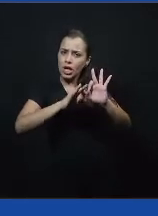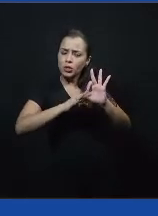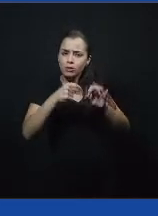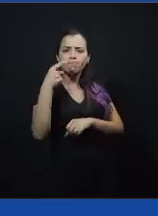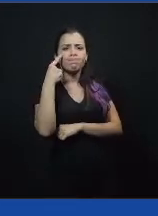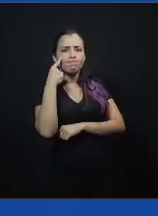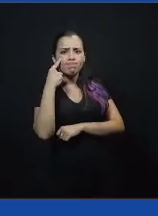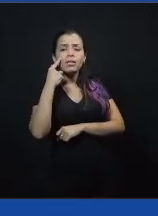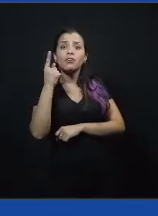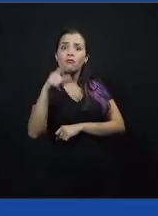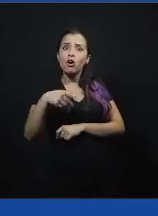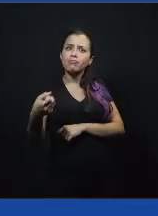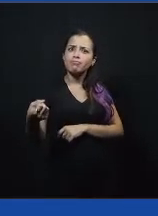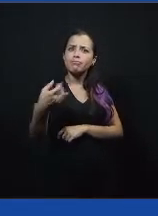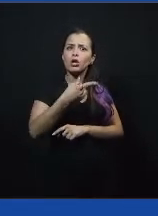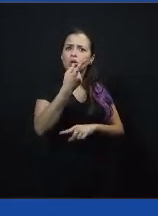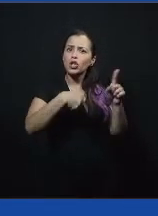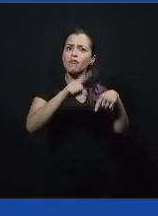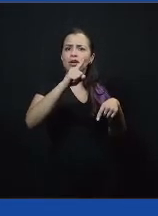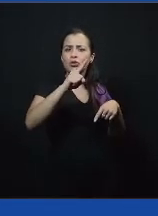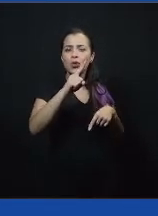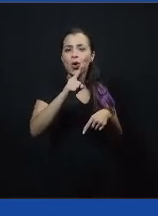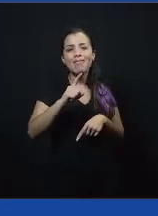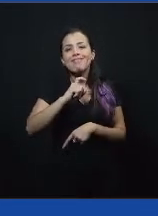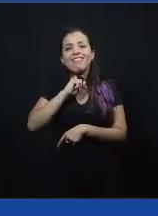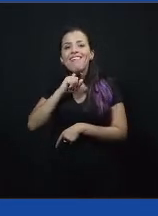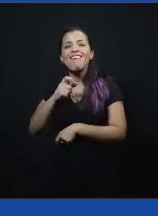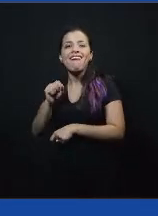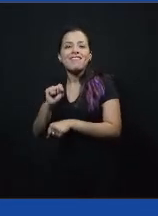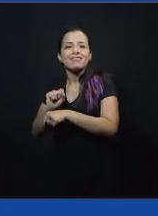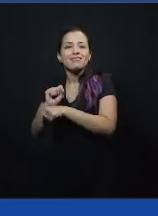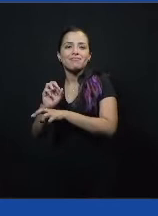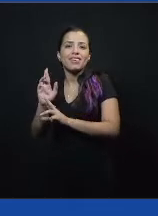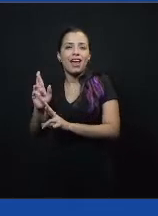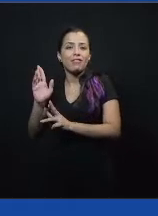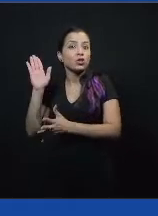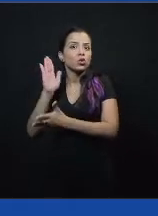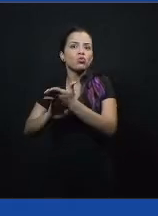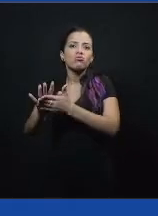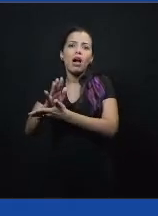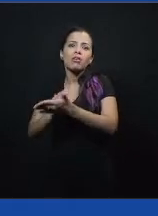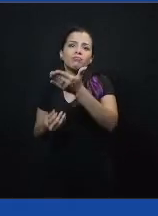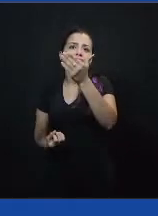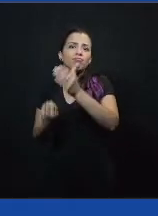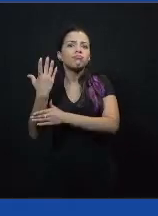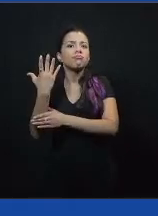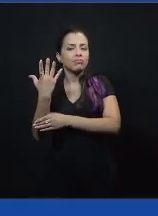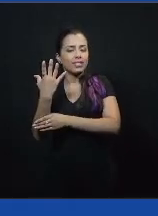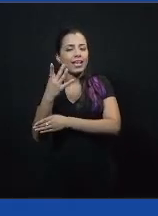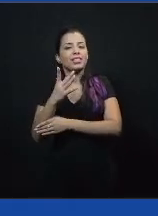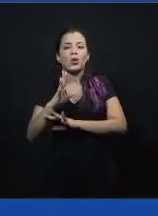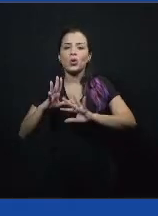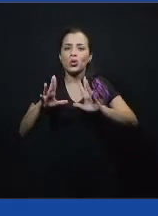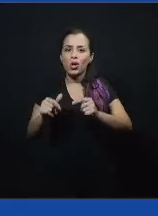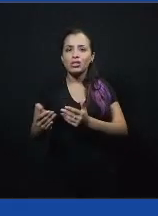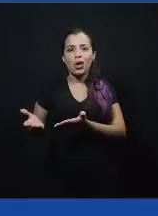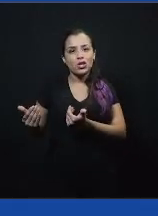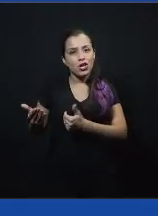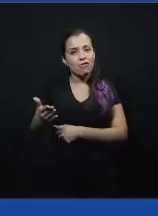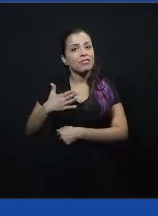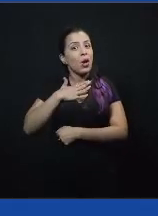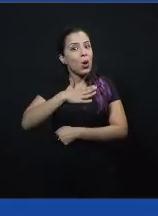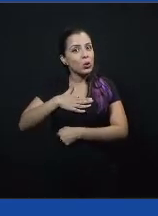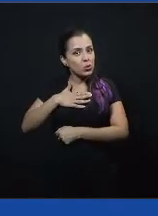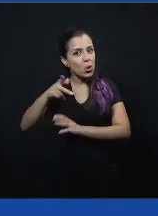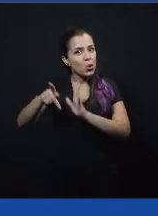era uma coisa que ninguém esperava e surgiu assim do nada e todos jovens aqui é o mar por esta dos participaram